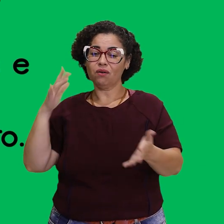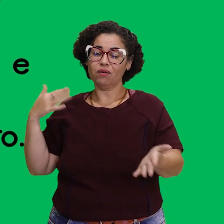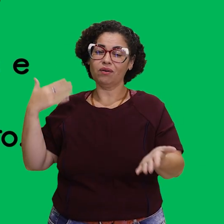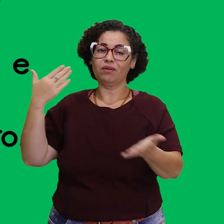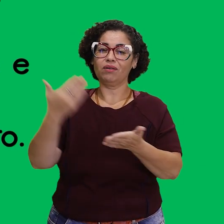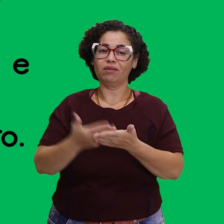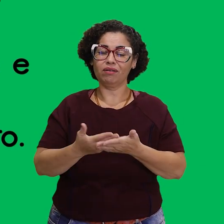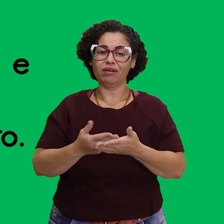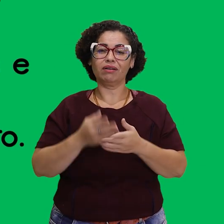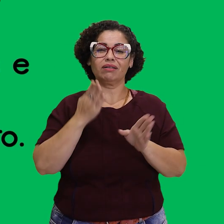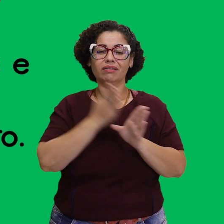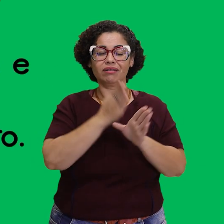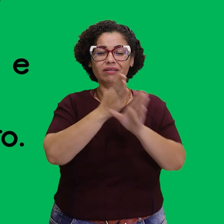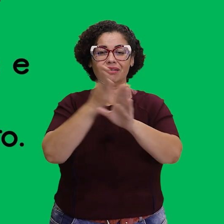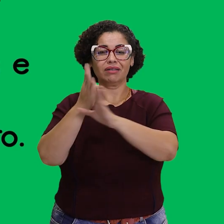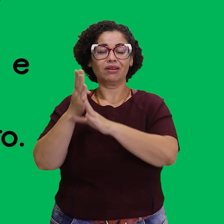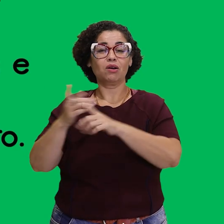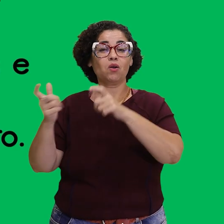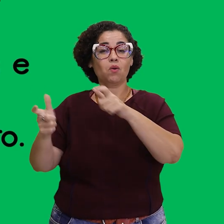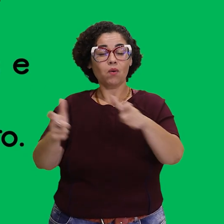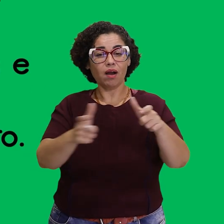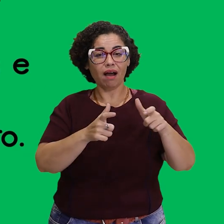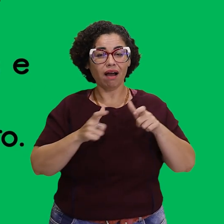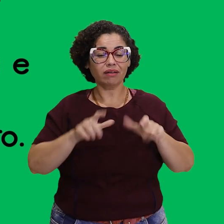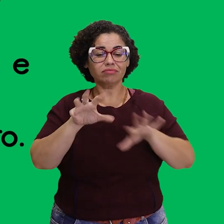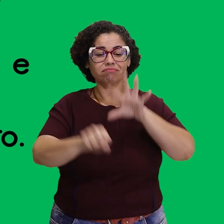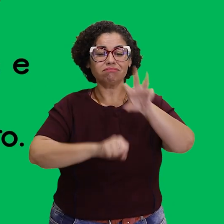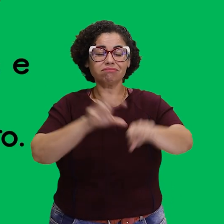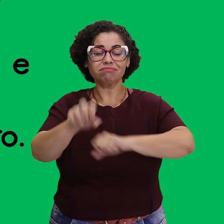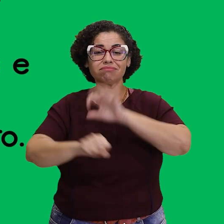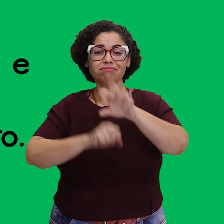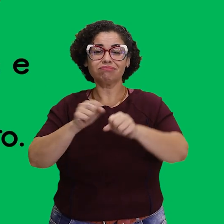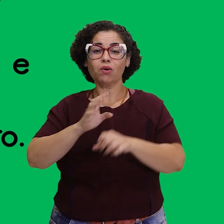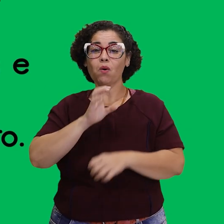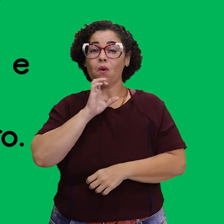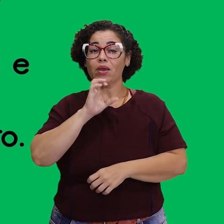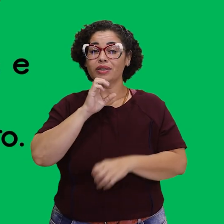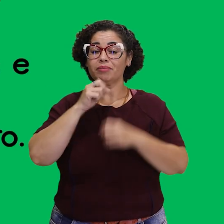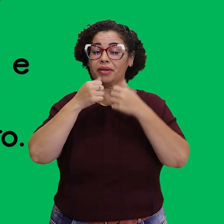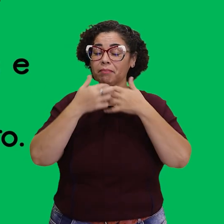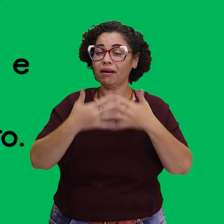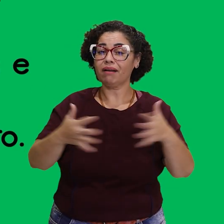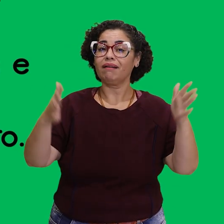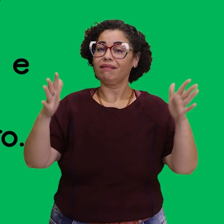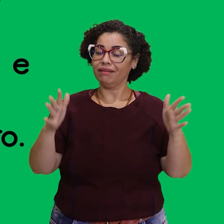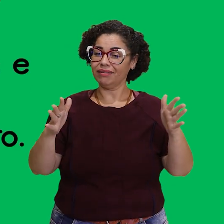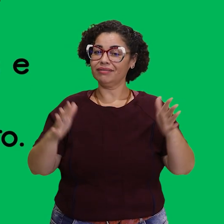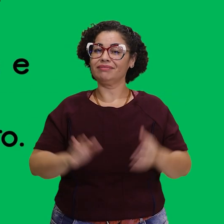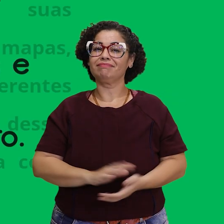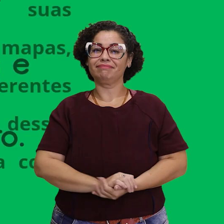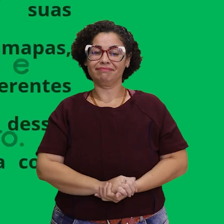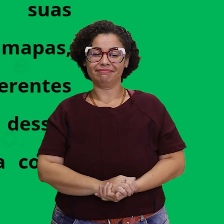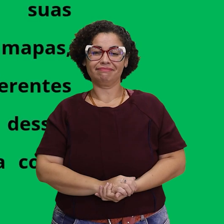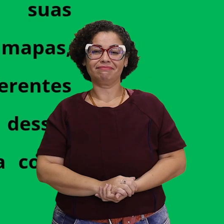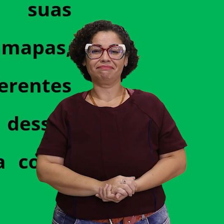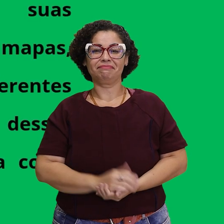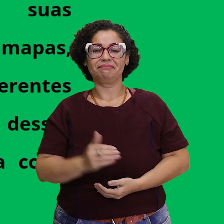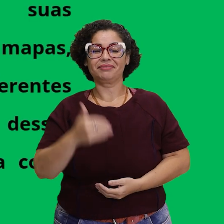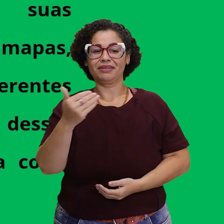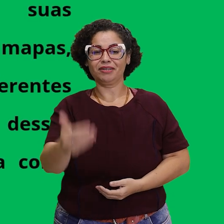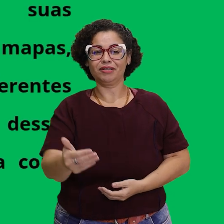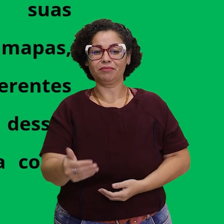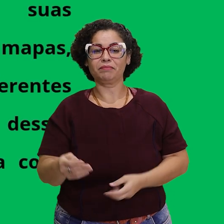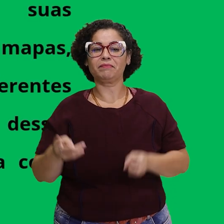da história para descobrir novos lugares e expandir o conhecimento, certo? Vamos ao próximo.